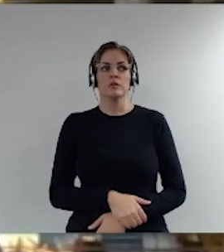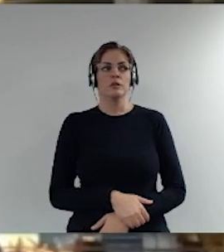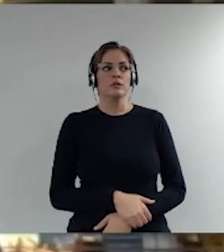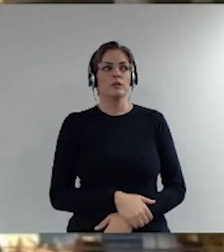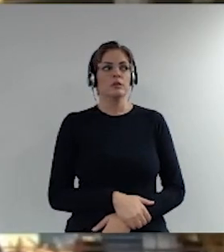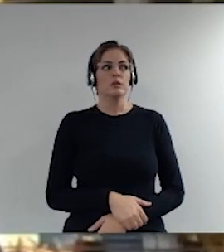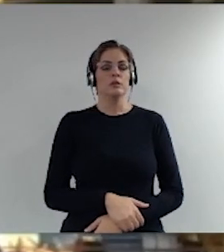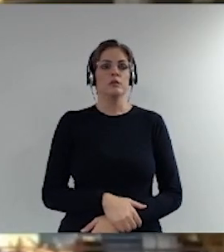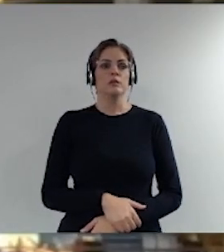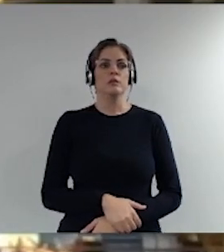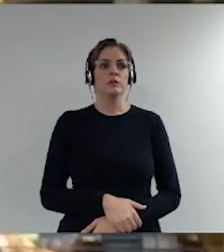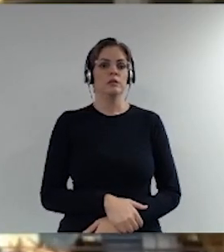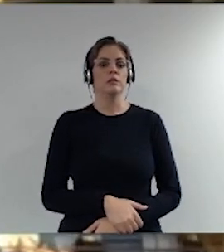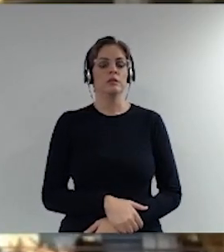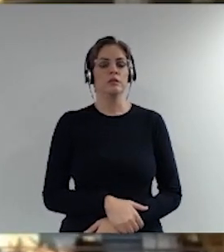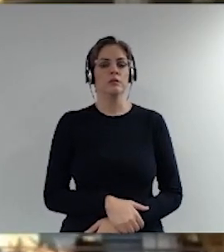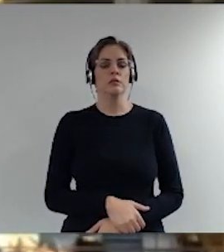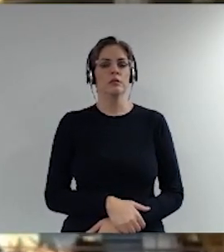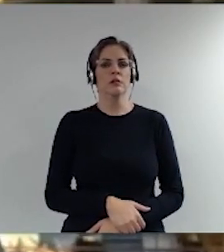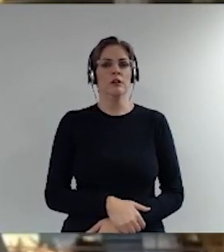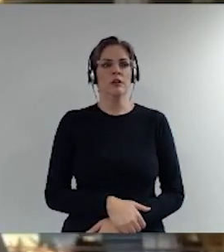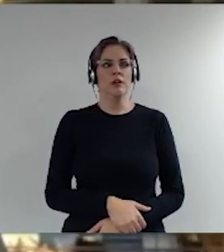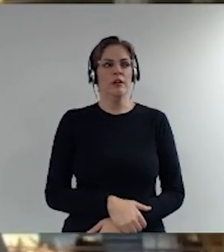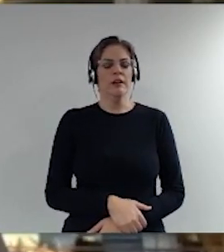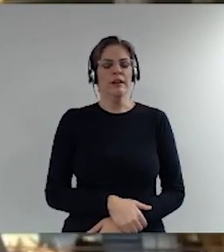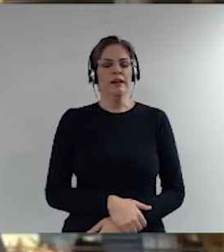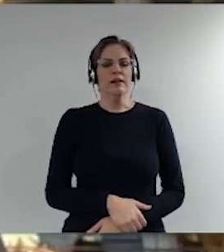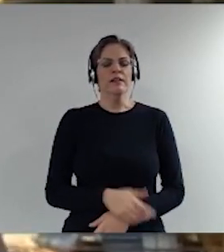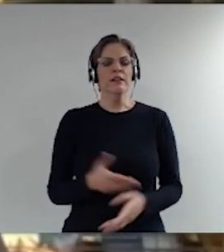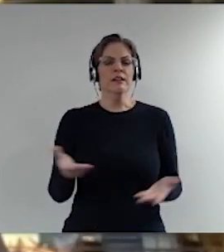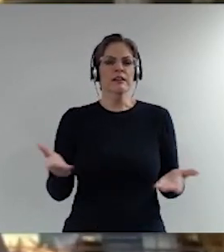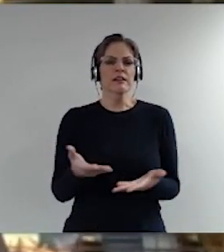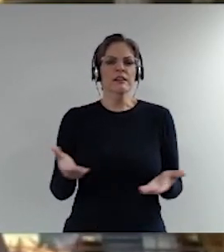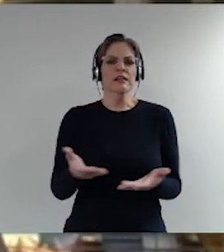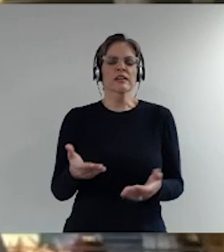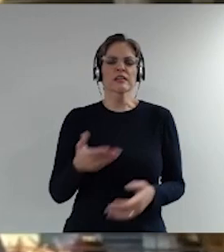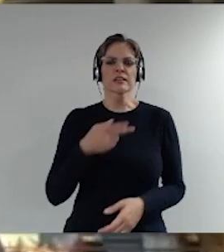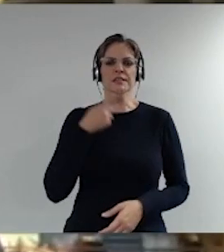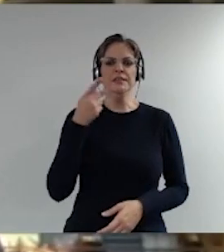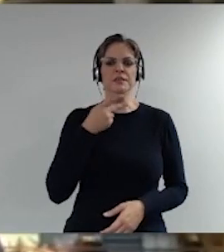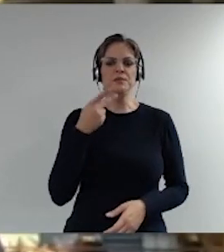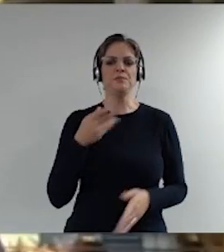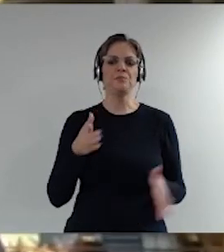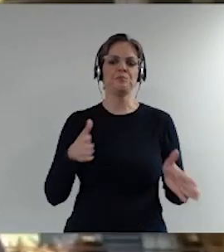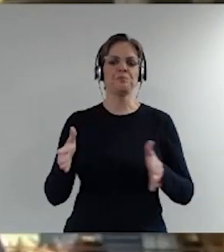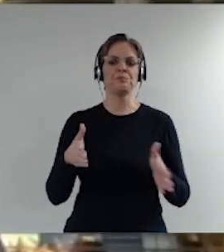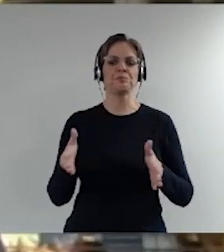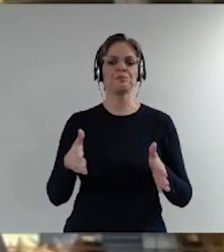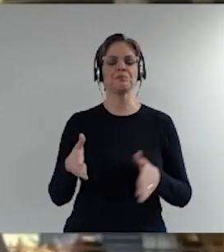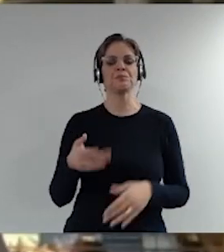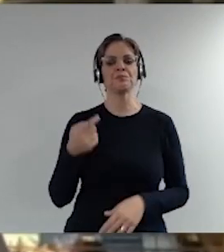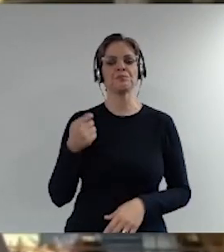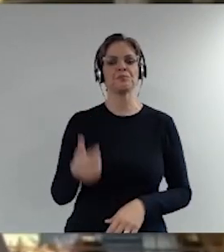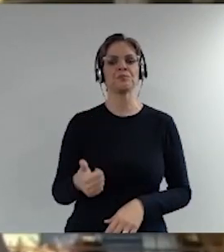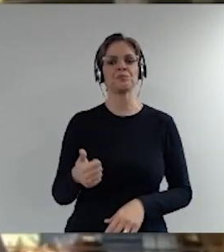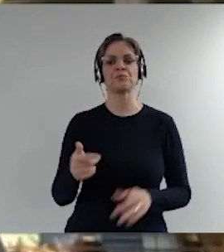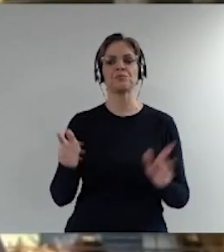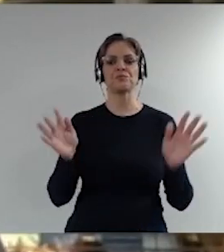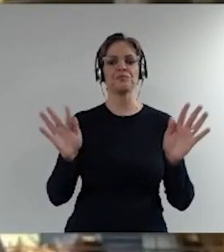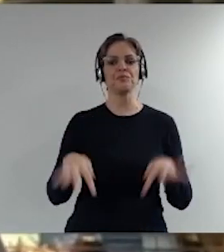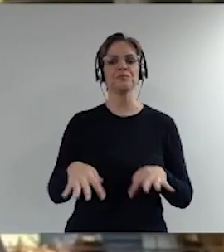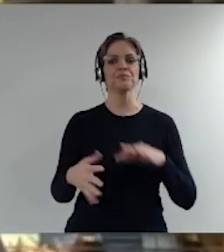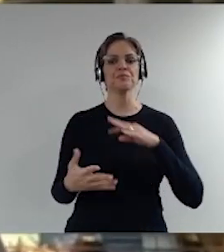eu chamo o atual momento, Elton, da tríade do apocalipse, digamos assim, para o jovem